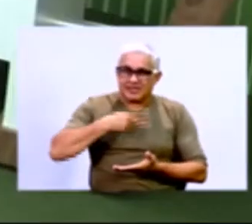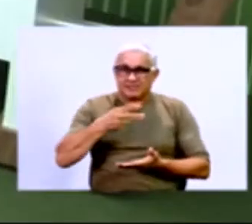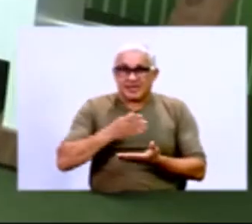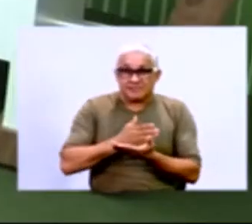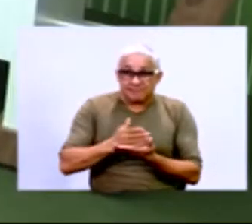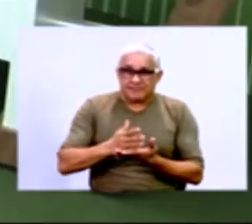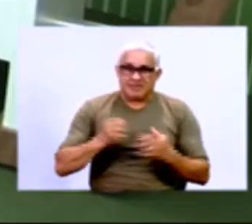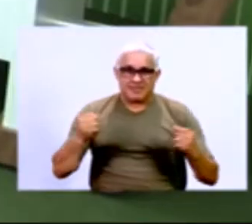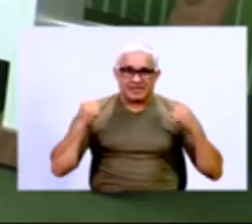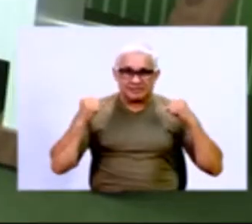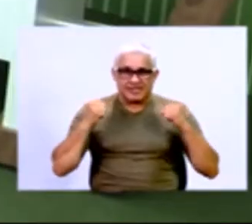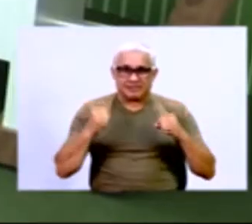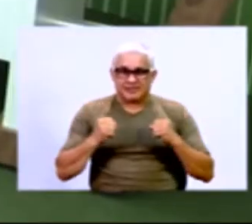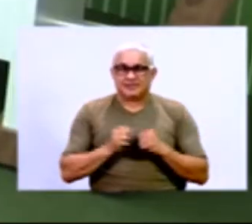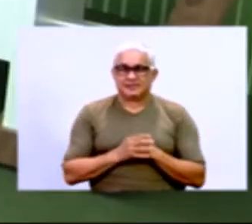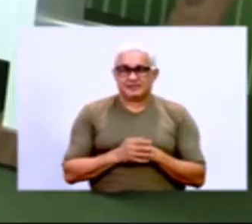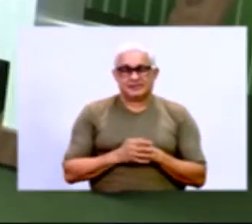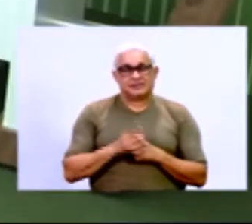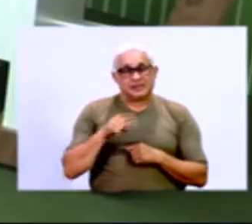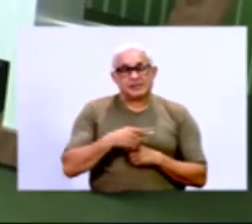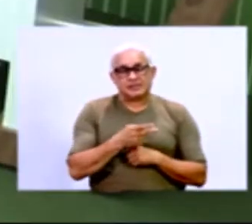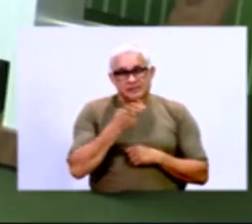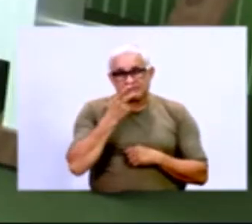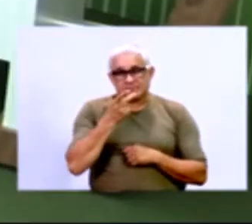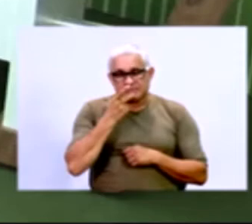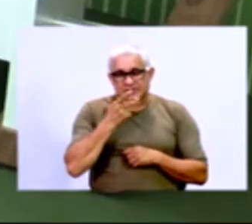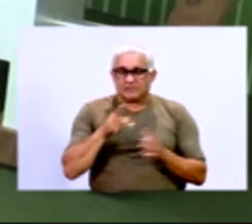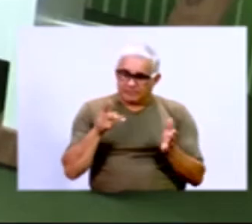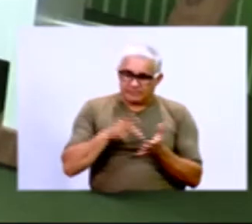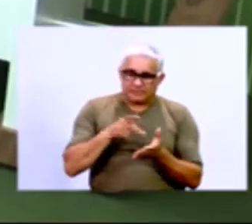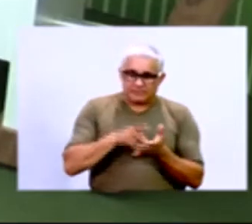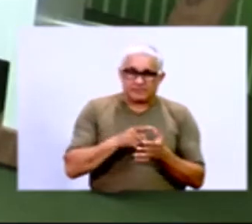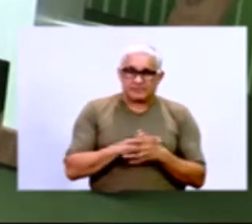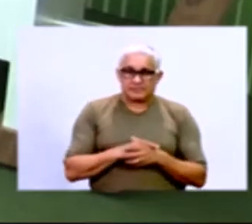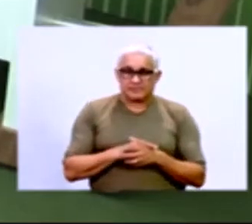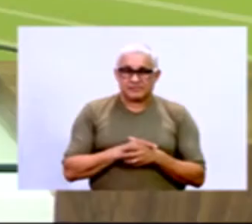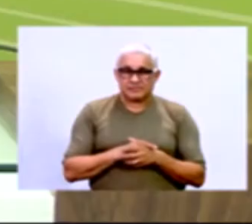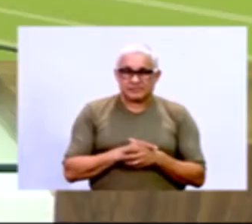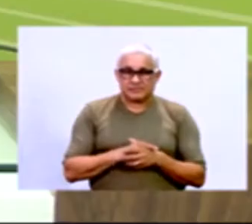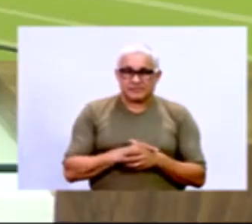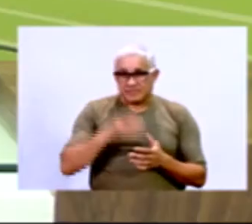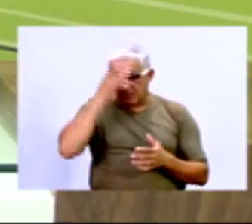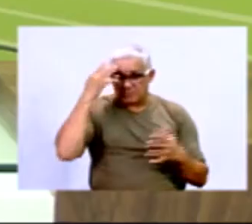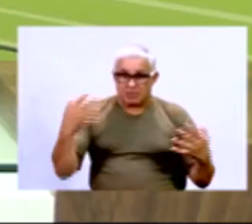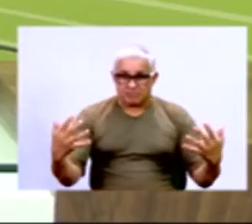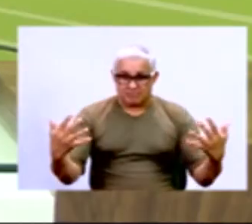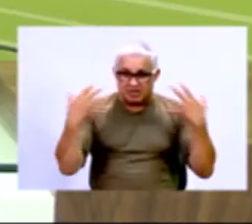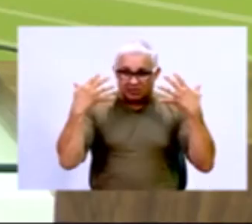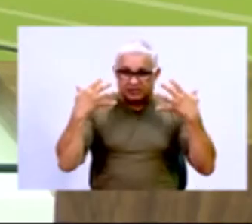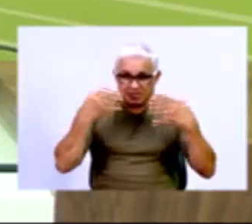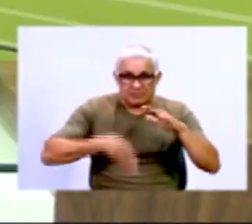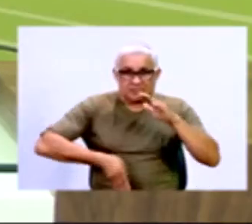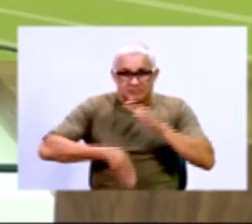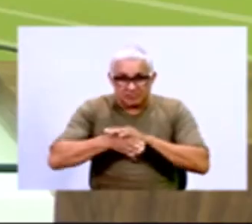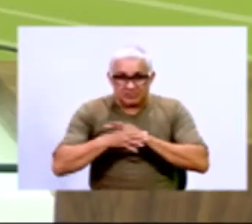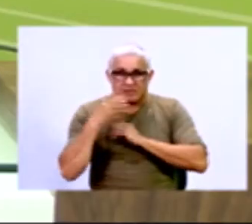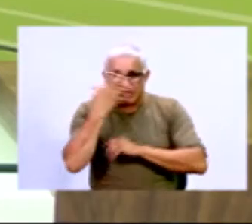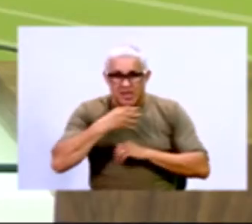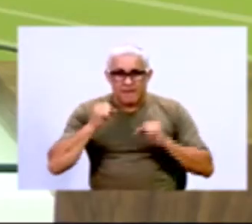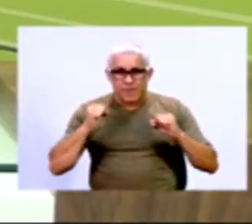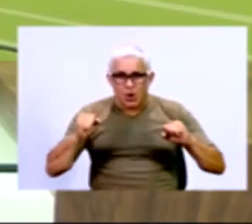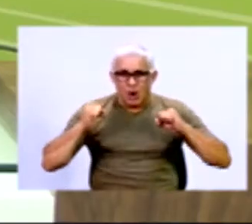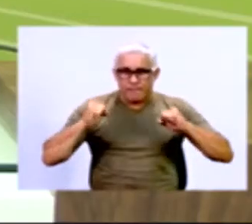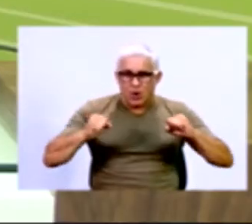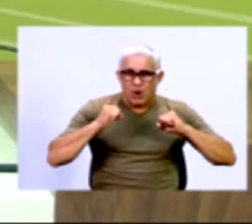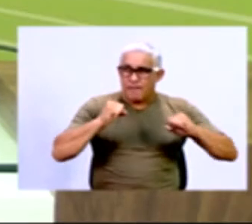começar a malhação. Então é o que você falou realmente na prática, né? Chama a atenção, o pessoal gostava, entrava, era uma música, um batidão lá